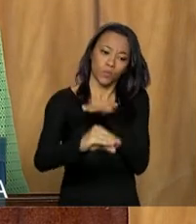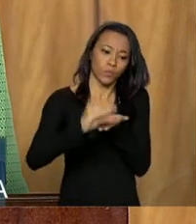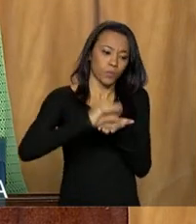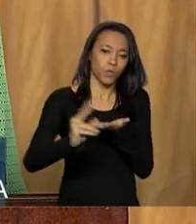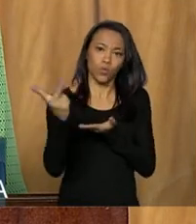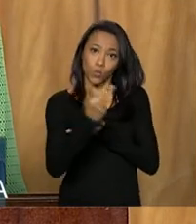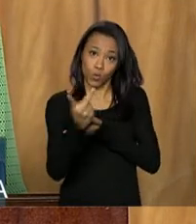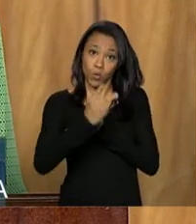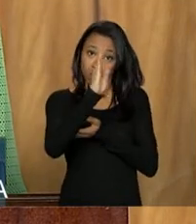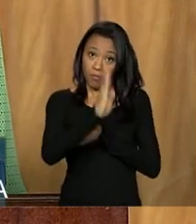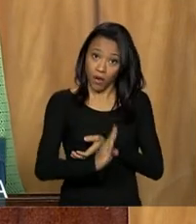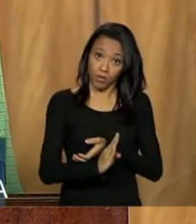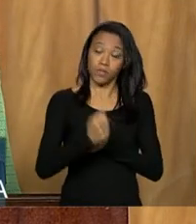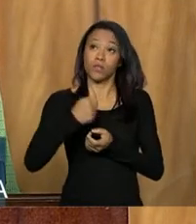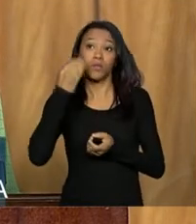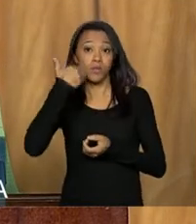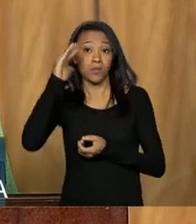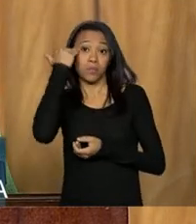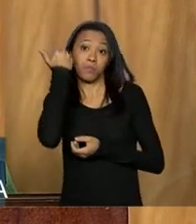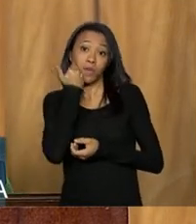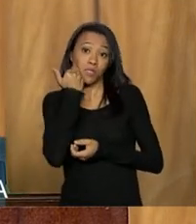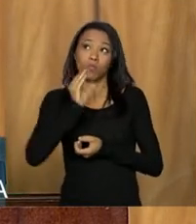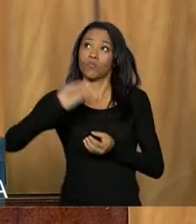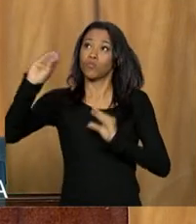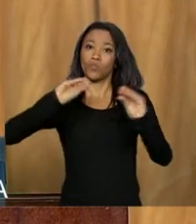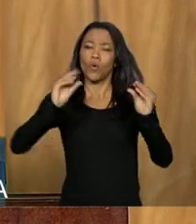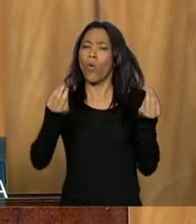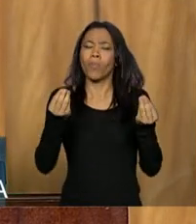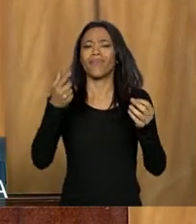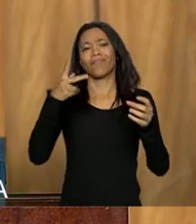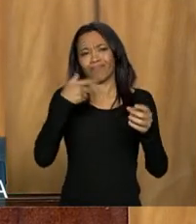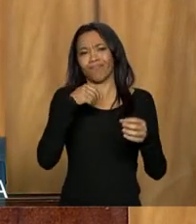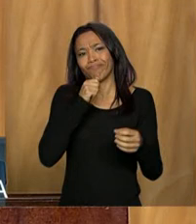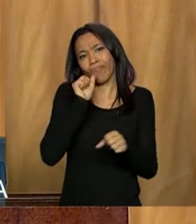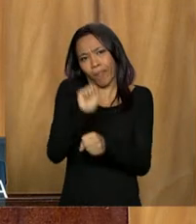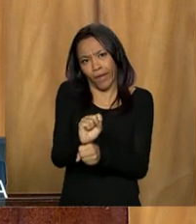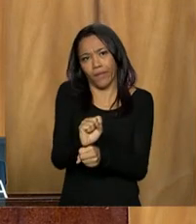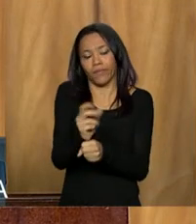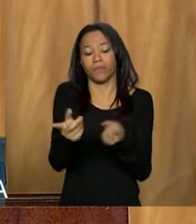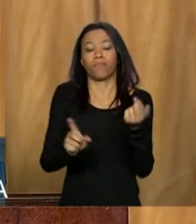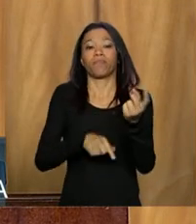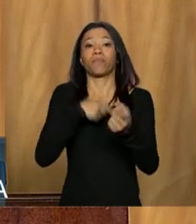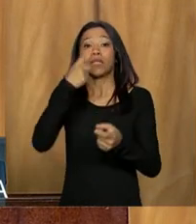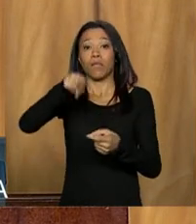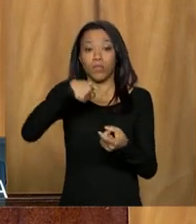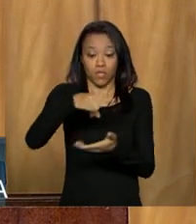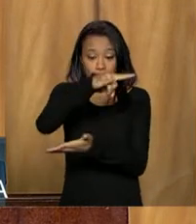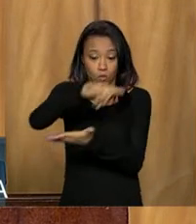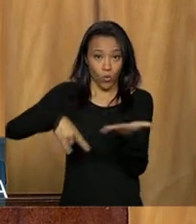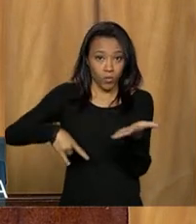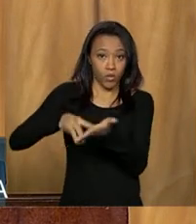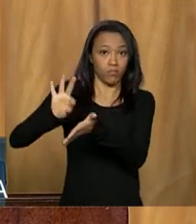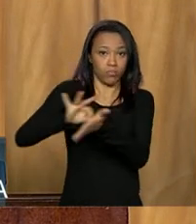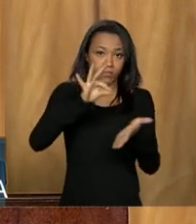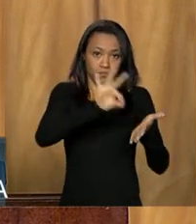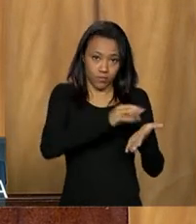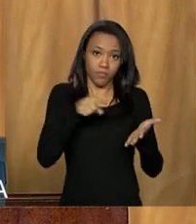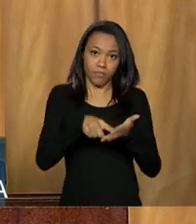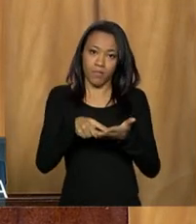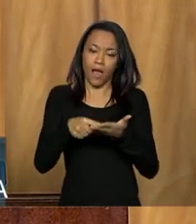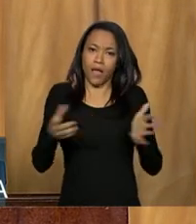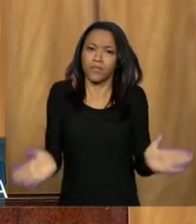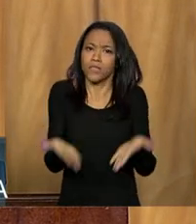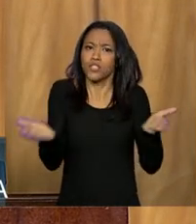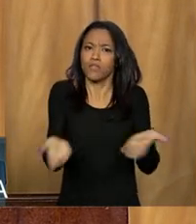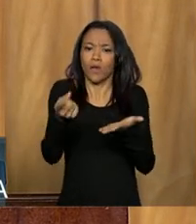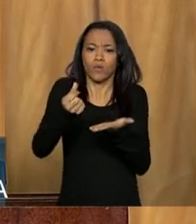encontra neste momento um tanto estagnado. O fato de termos assinado um memorando de entendimento para promover o investimento